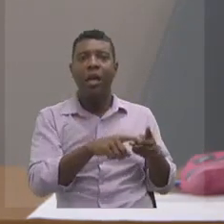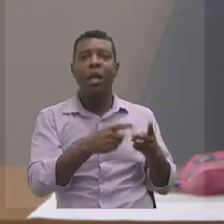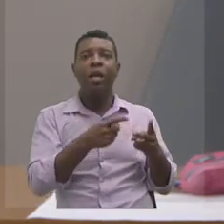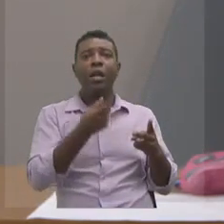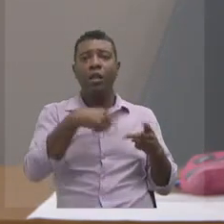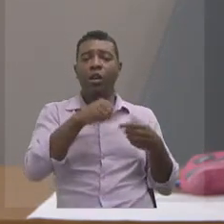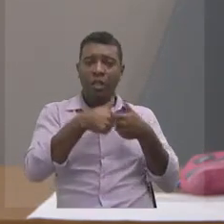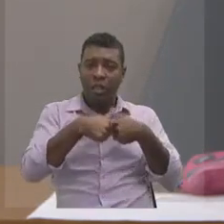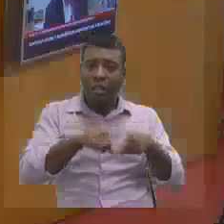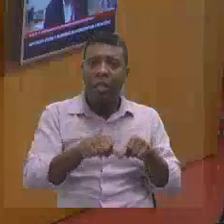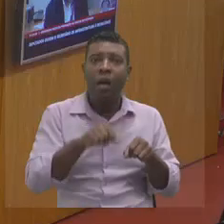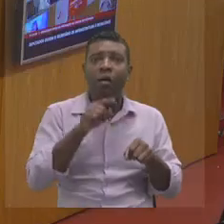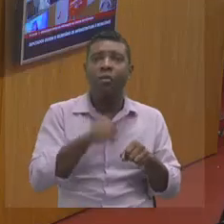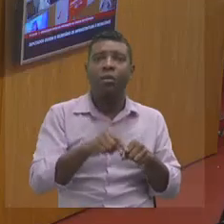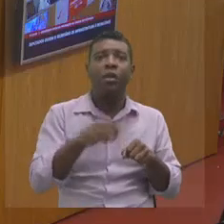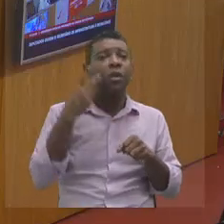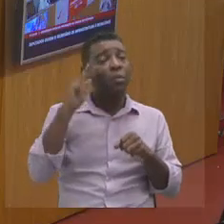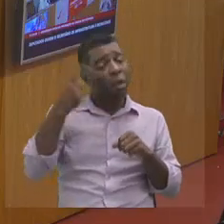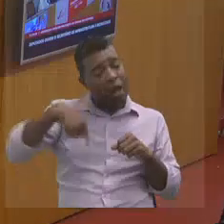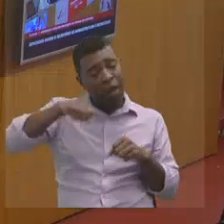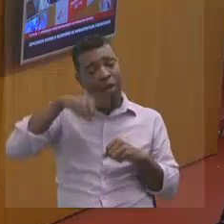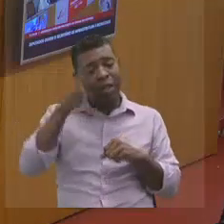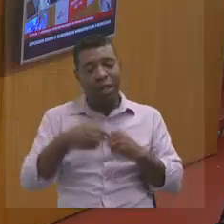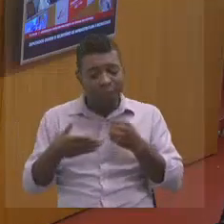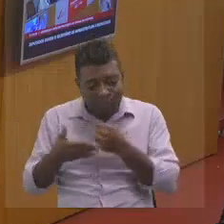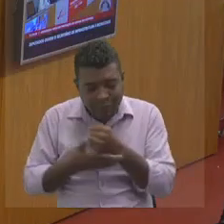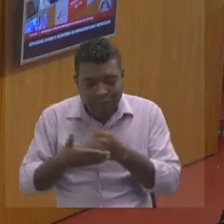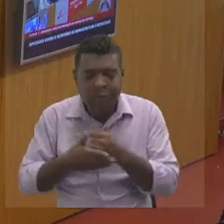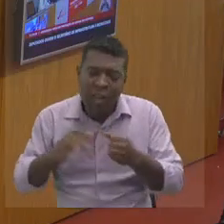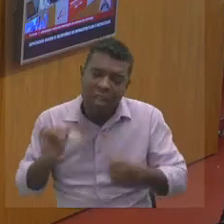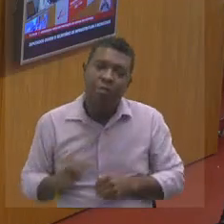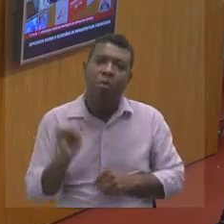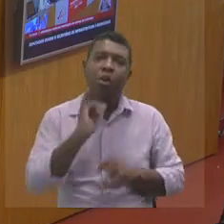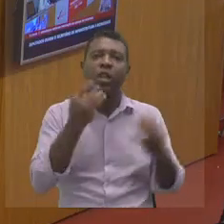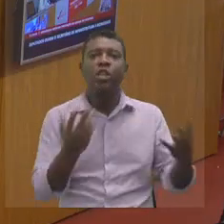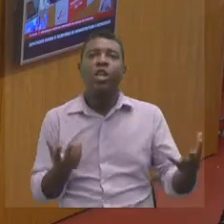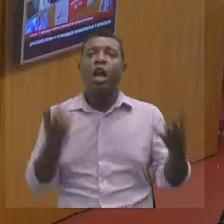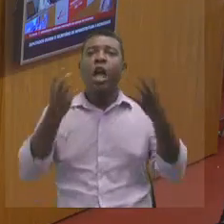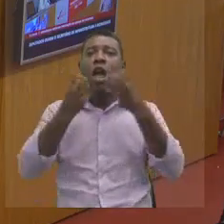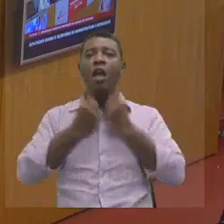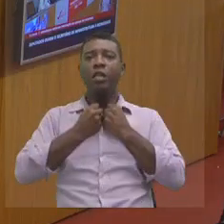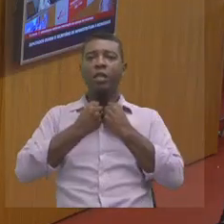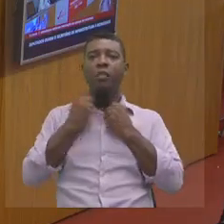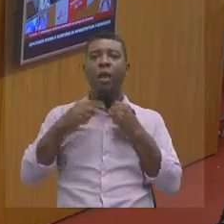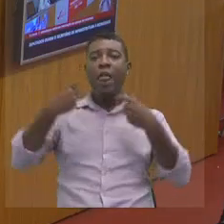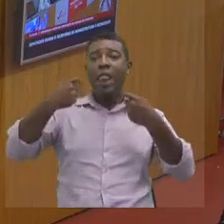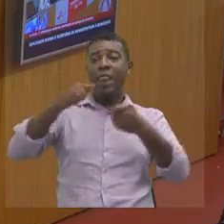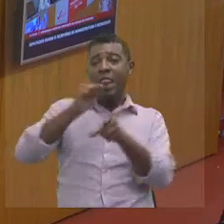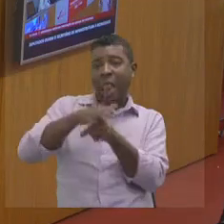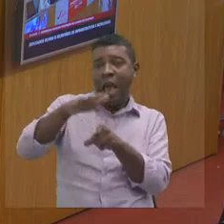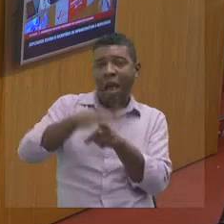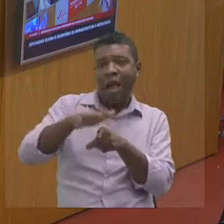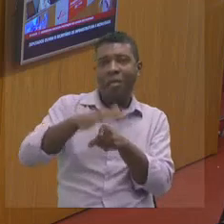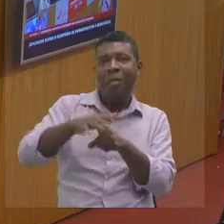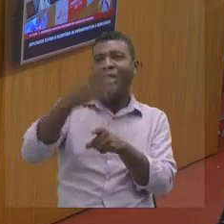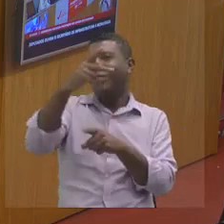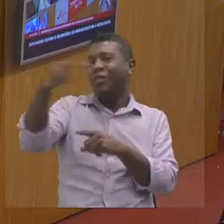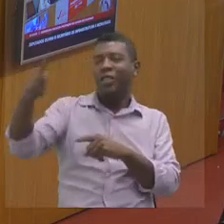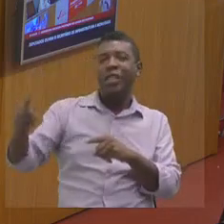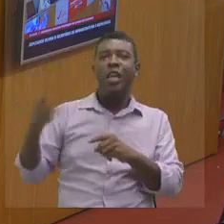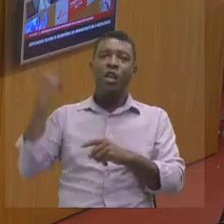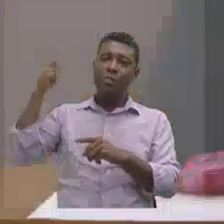Para nós é fundamental né receber né Essas demandas né de vocês dos parlamentares dos prefeitos porque a gente possa